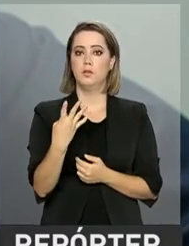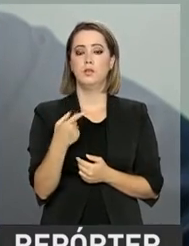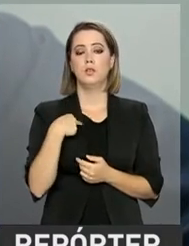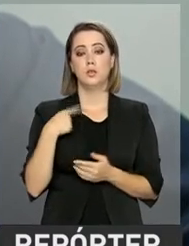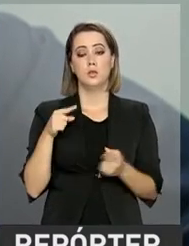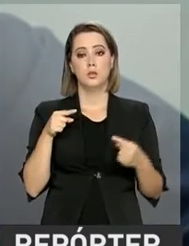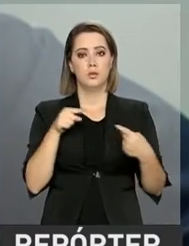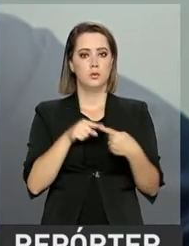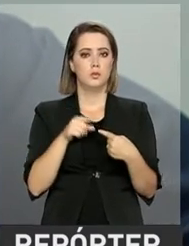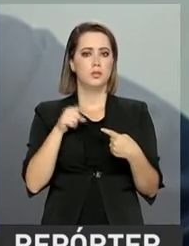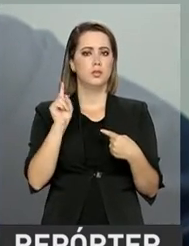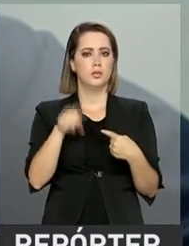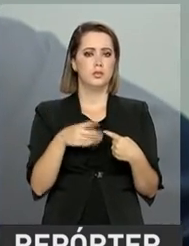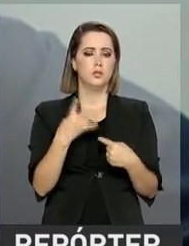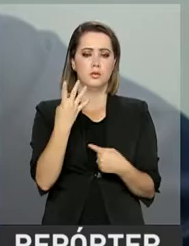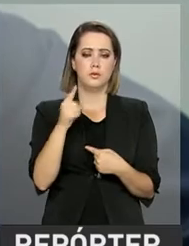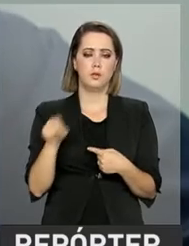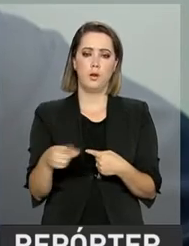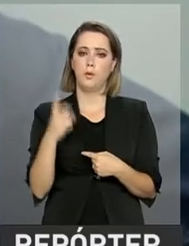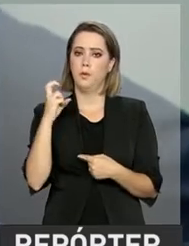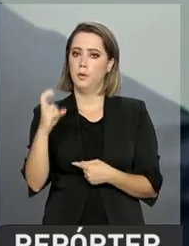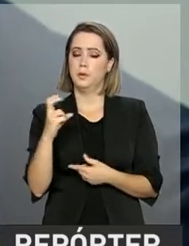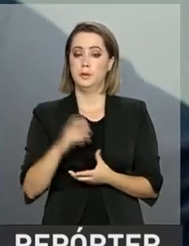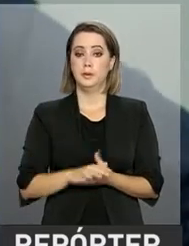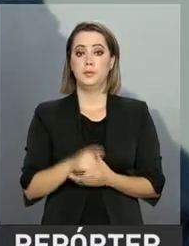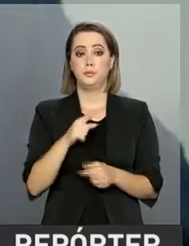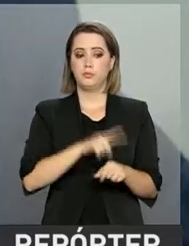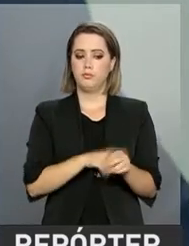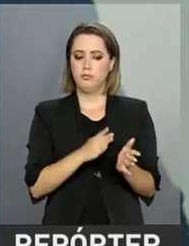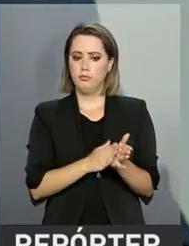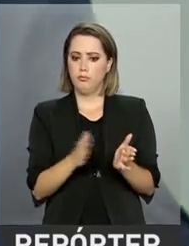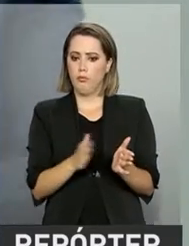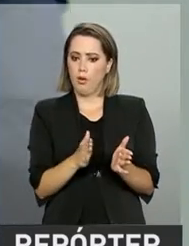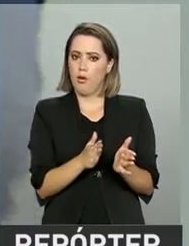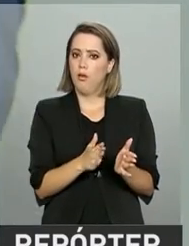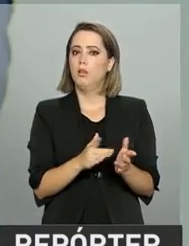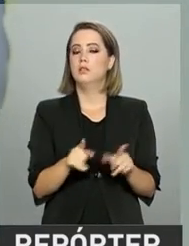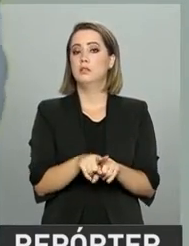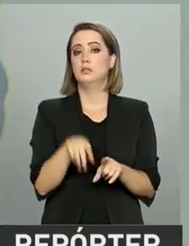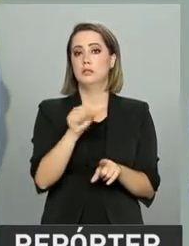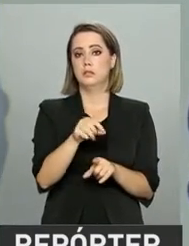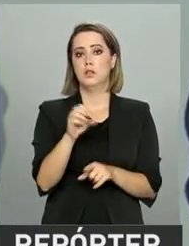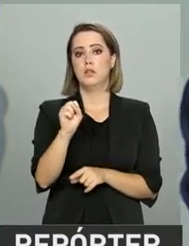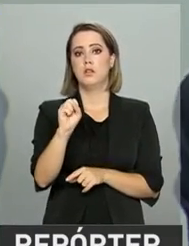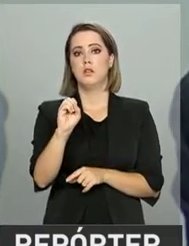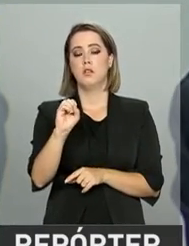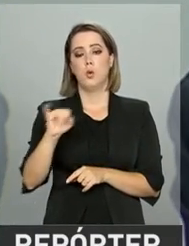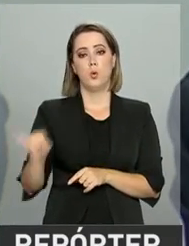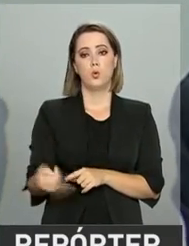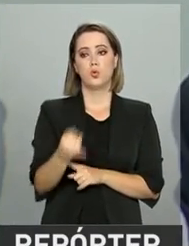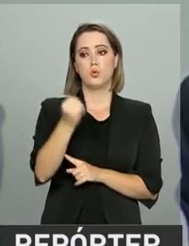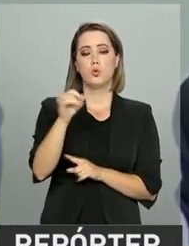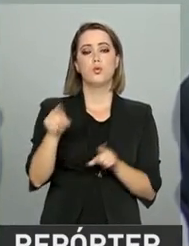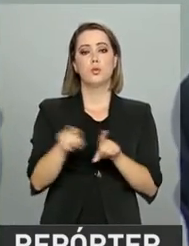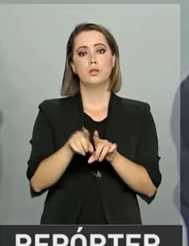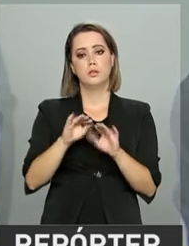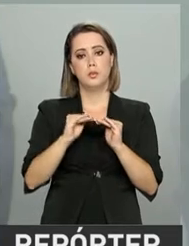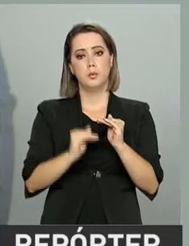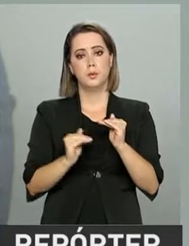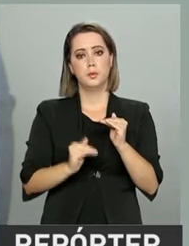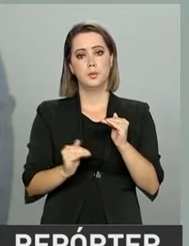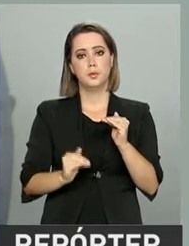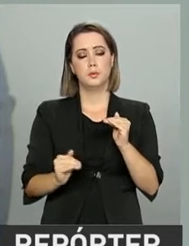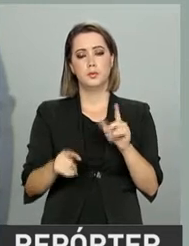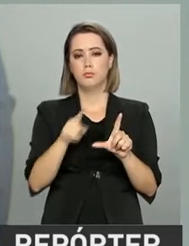meio campo portista o a selic vai cair os juros estão começando a carreira e vão cair